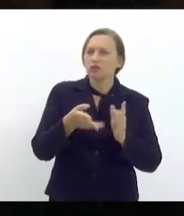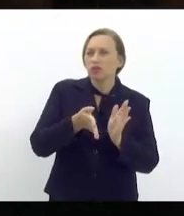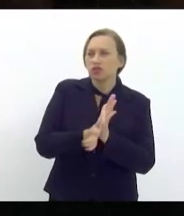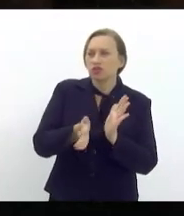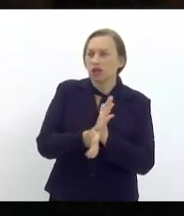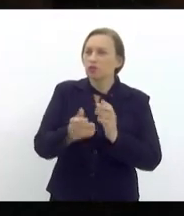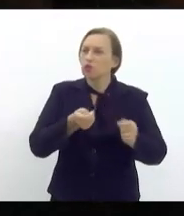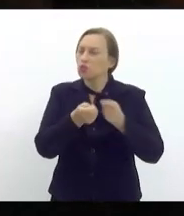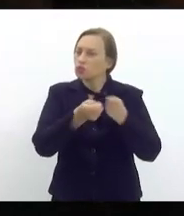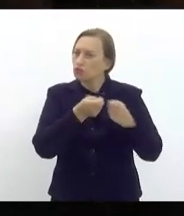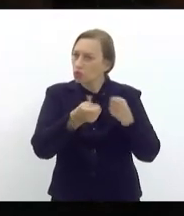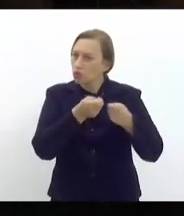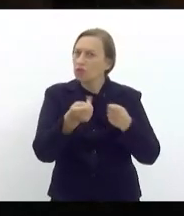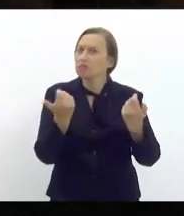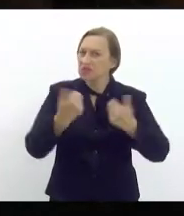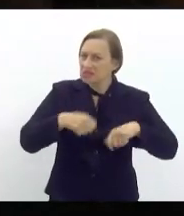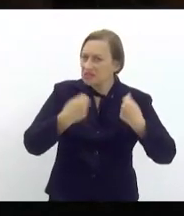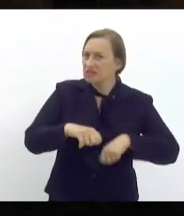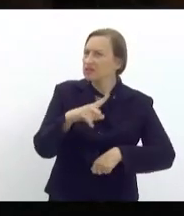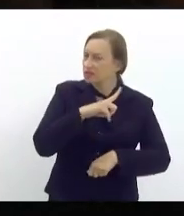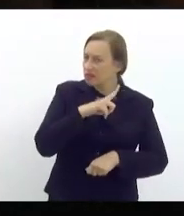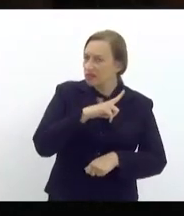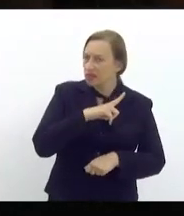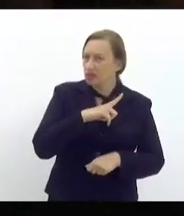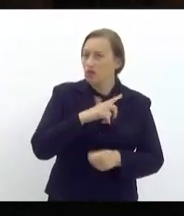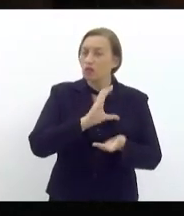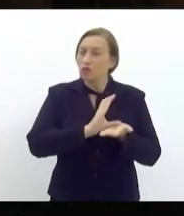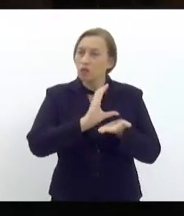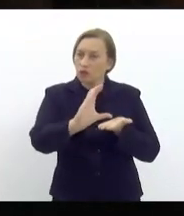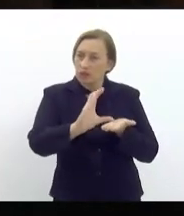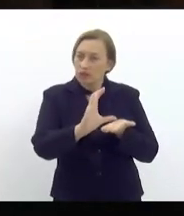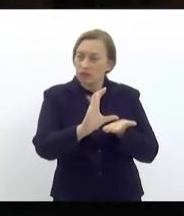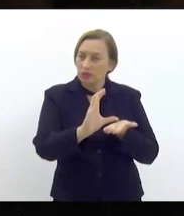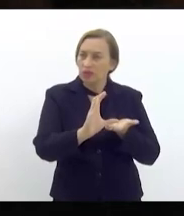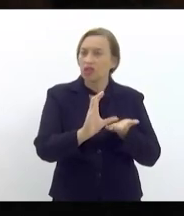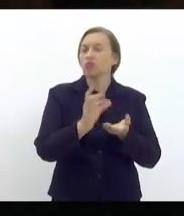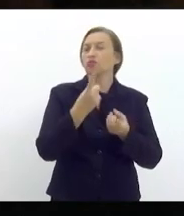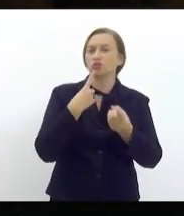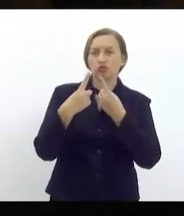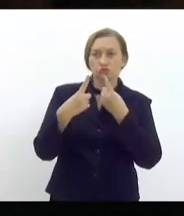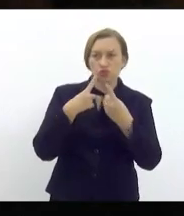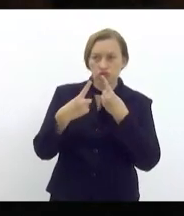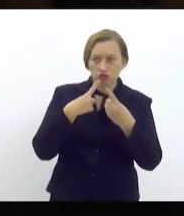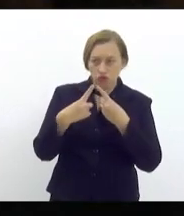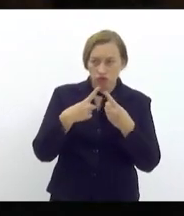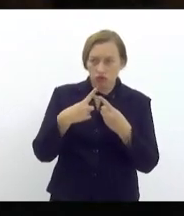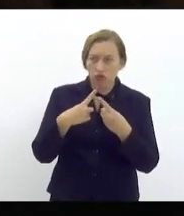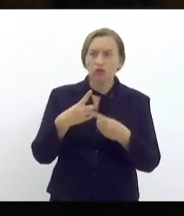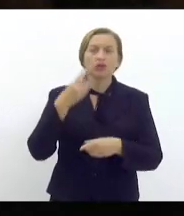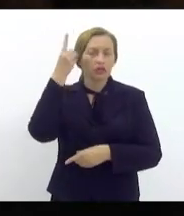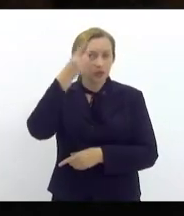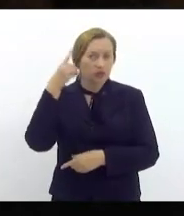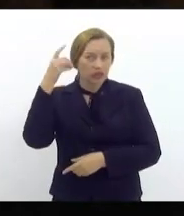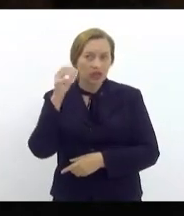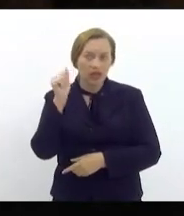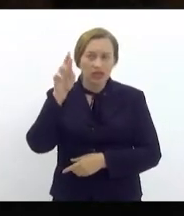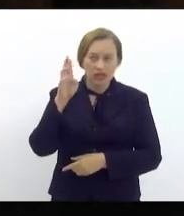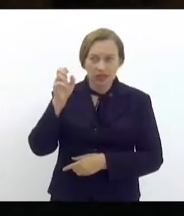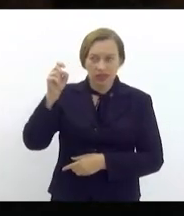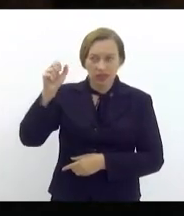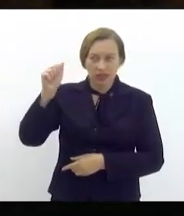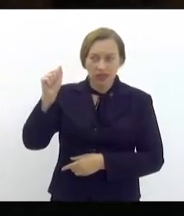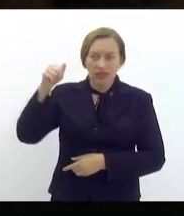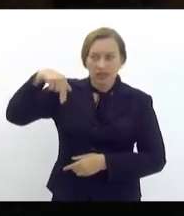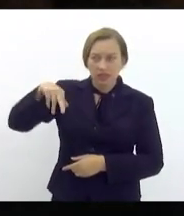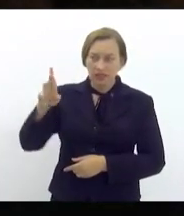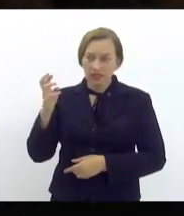controle dos gastos bom a nossa comissão de orçamento muito debateu vejo aqui o deputado presidente André Correia que ao longo desses